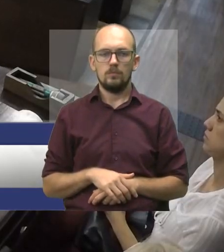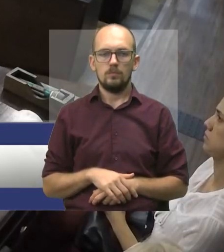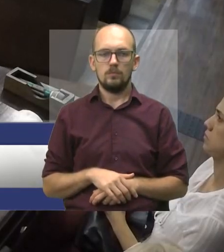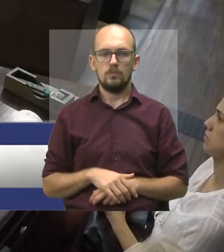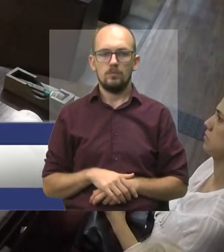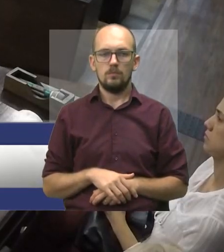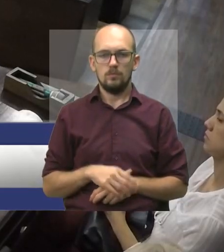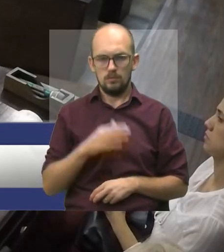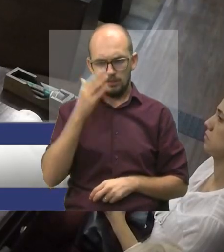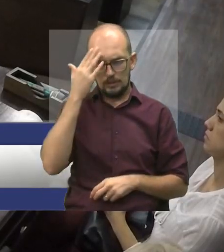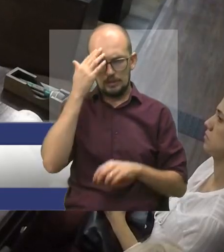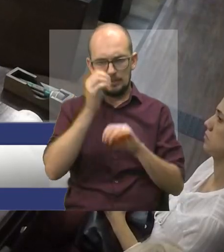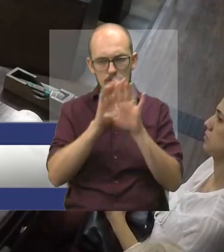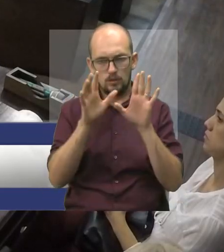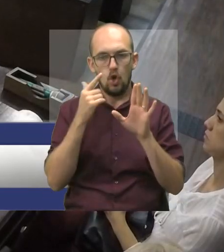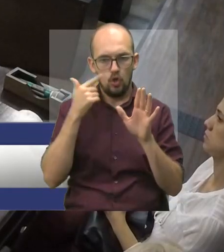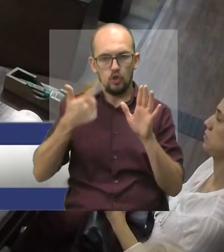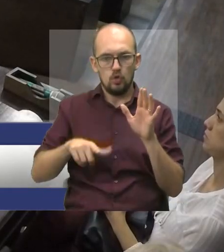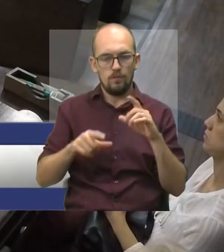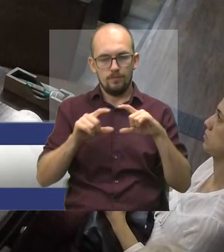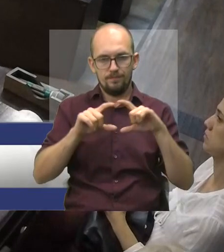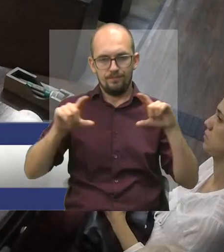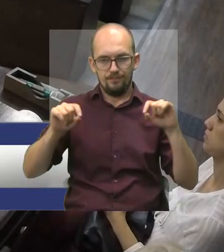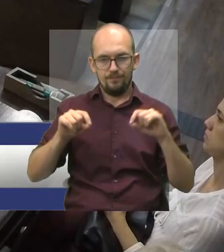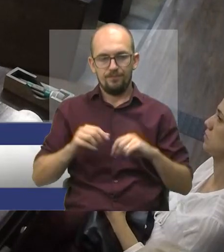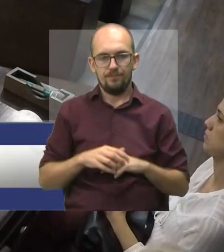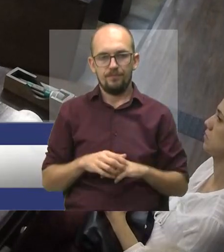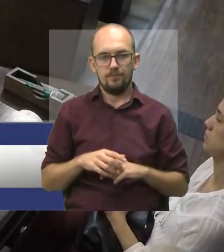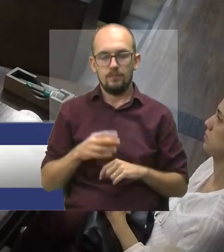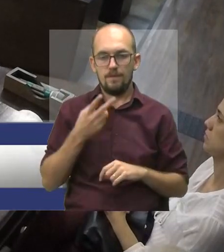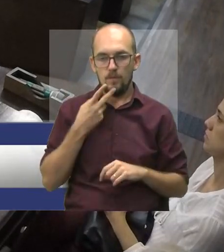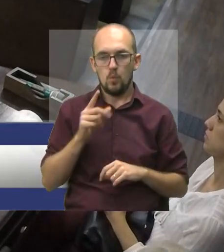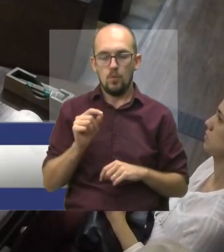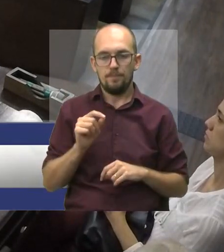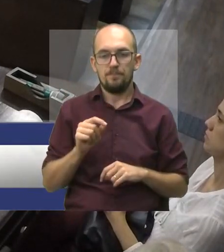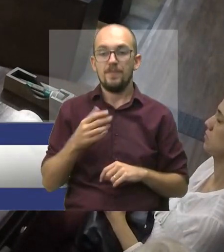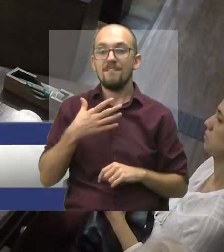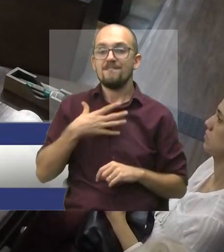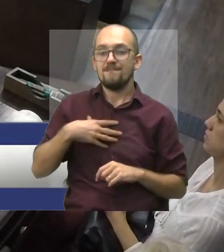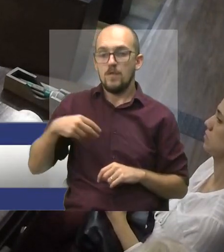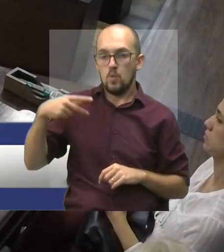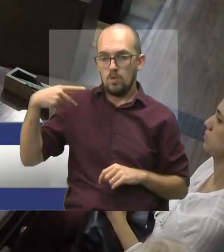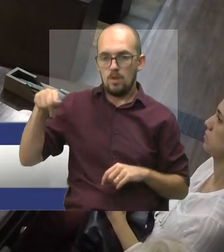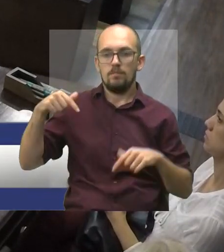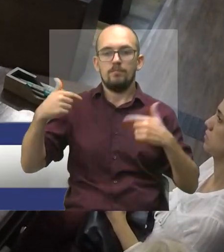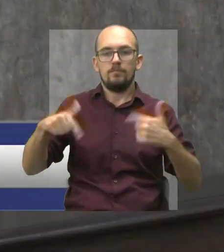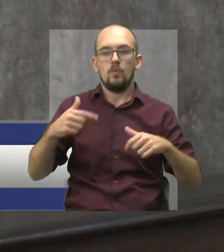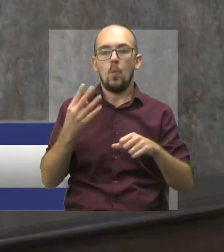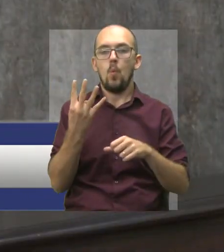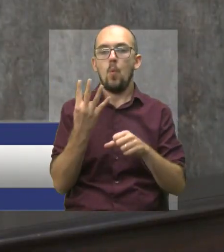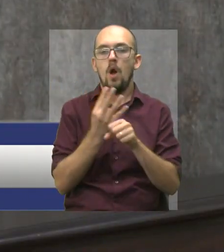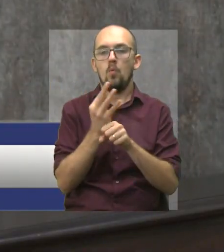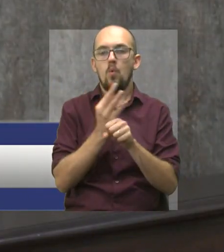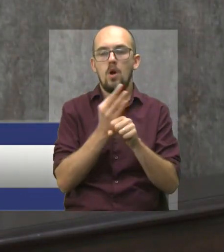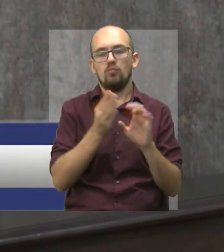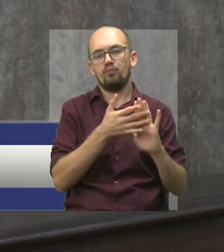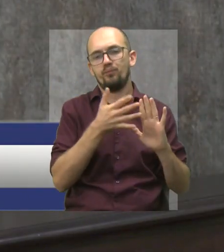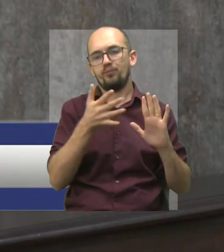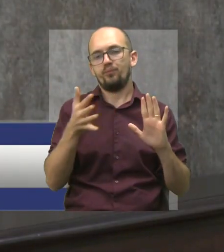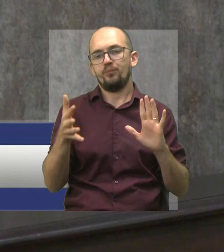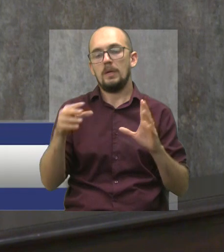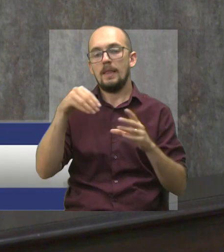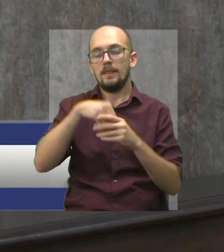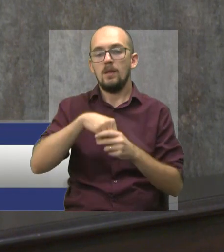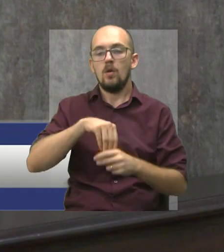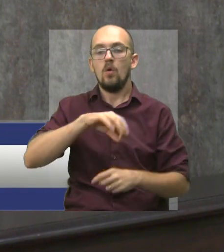Deu para captar? Vou repetir aqui, ó. Ele disse o seguinte: o filho dele trabalhou 4 anos na Legião Mirim aqui de Jaú, ganhando